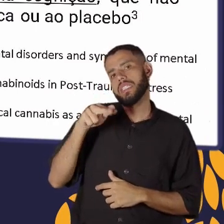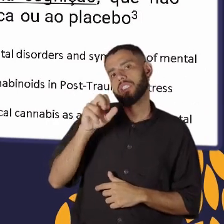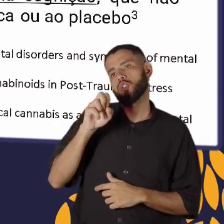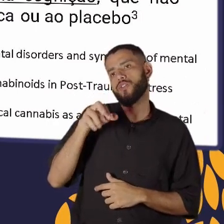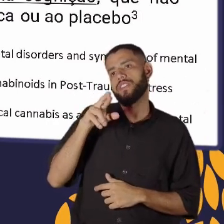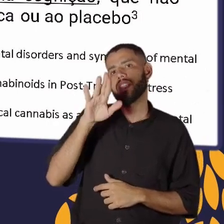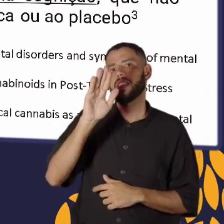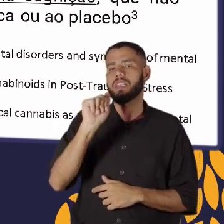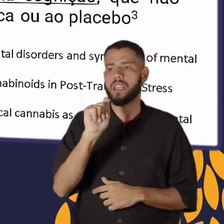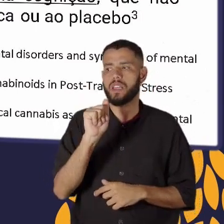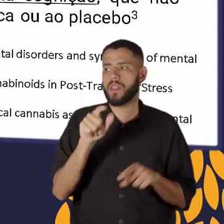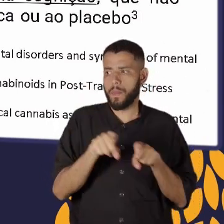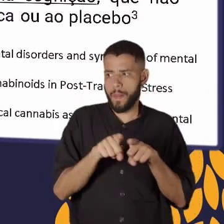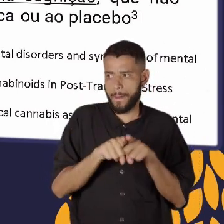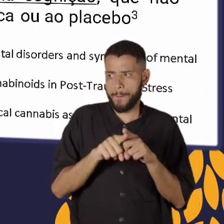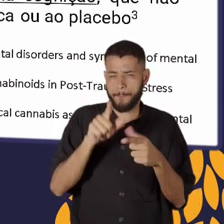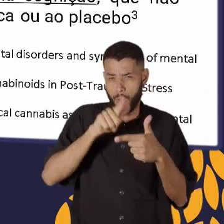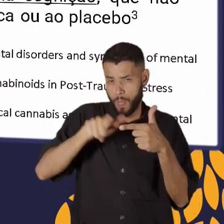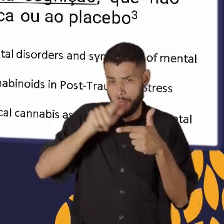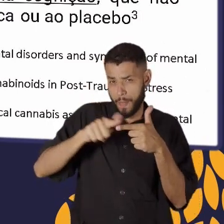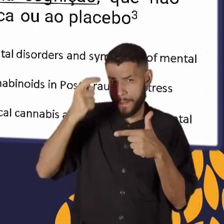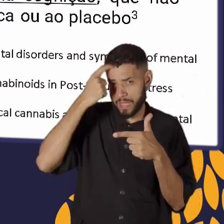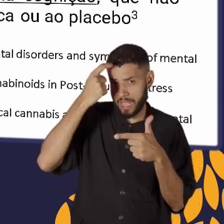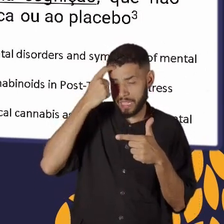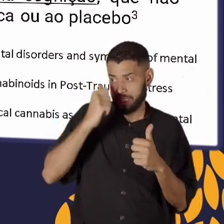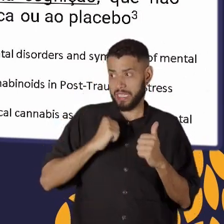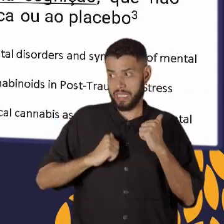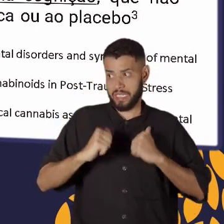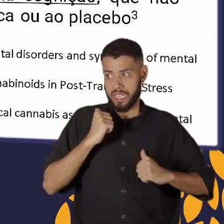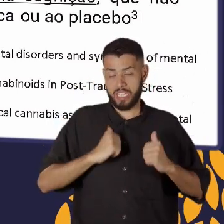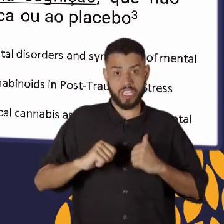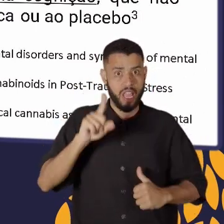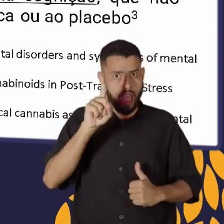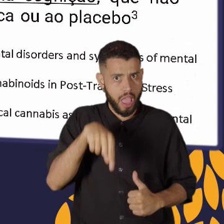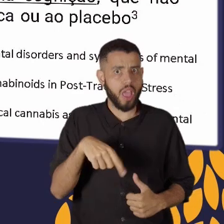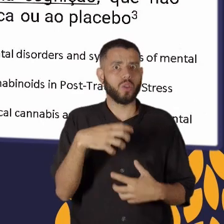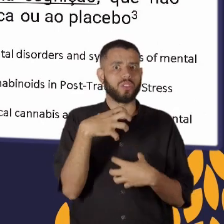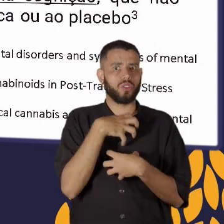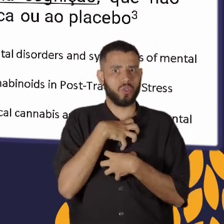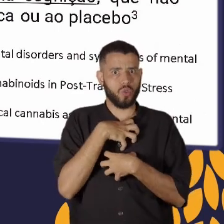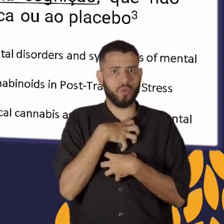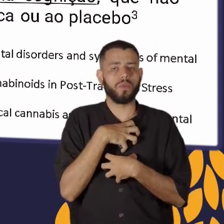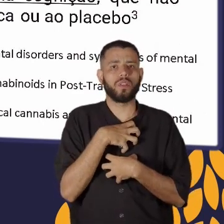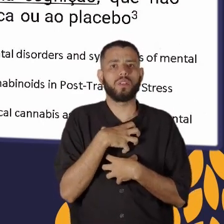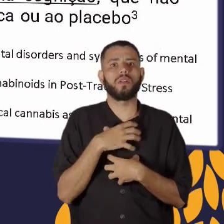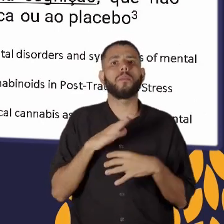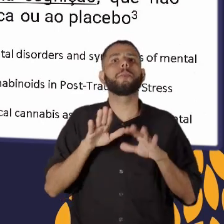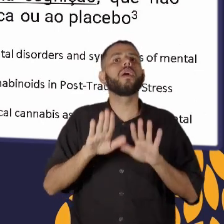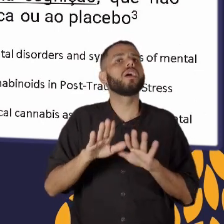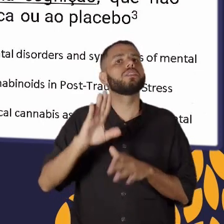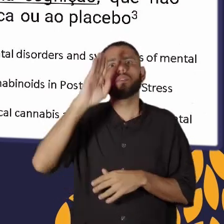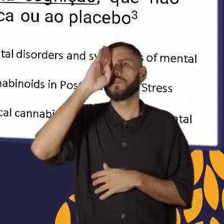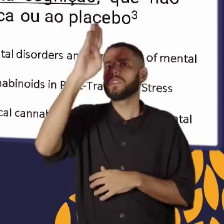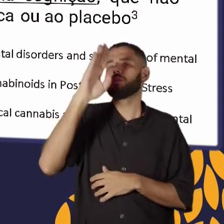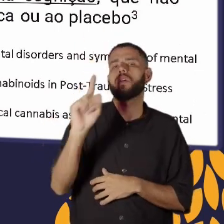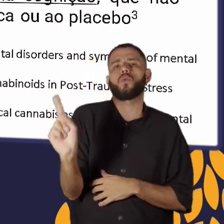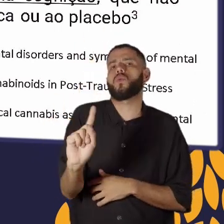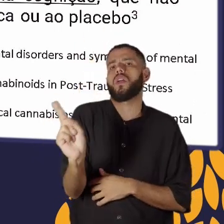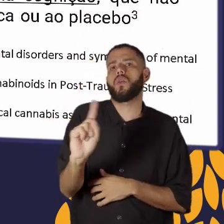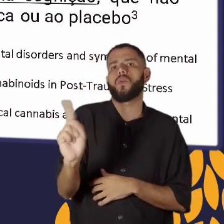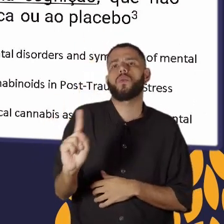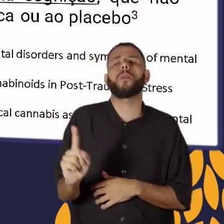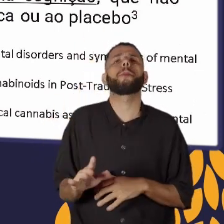transtornos mentais, em que a ansiedade ela é um dos sintomas, no entanto, não é o principal, e que então a gente não